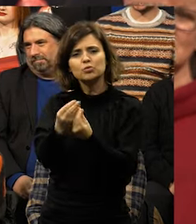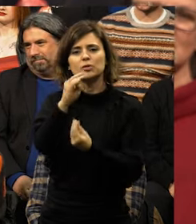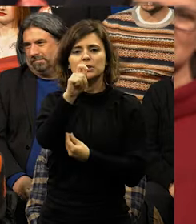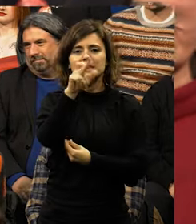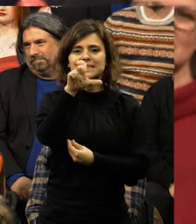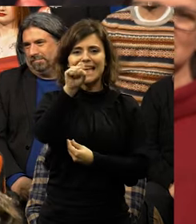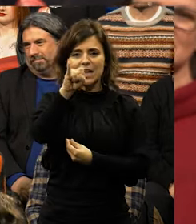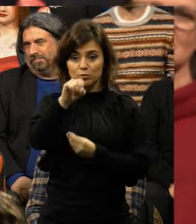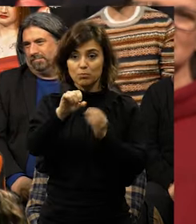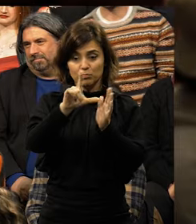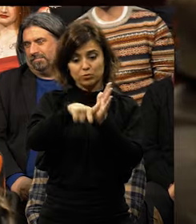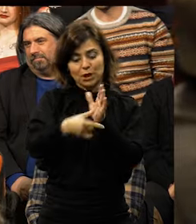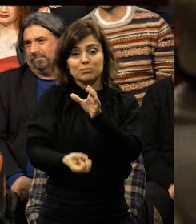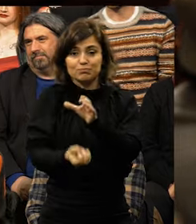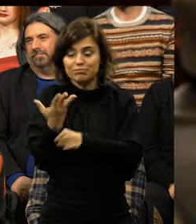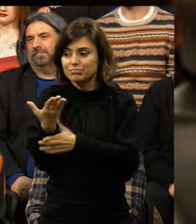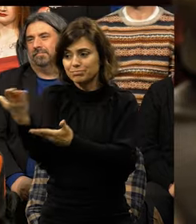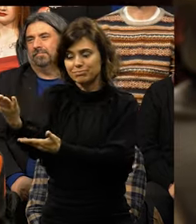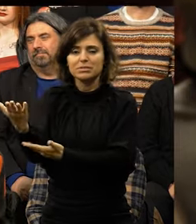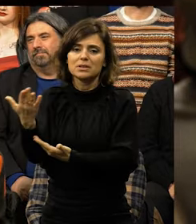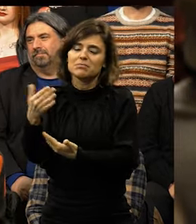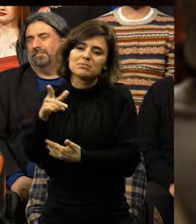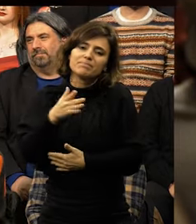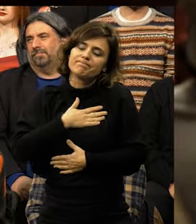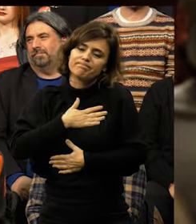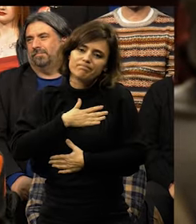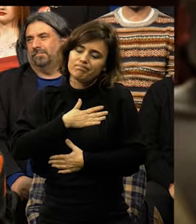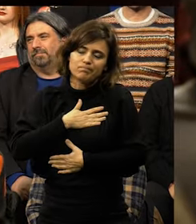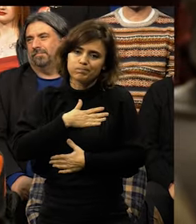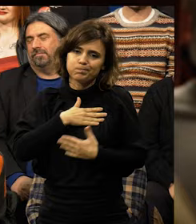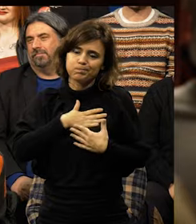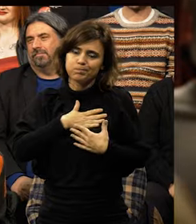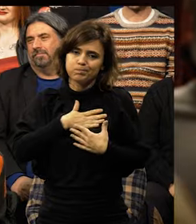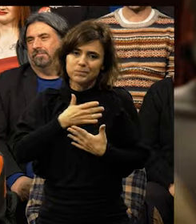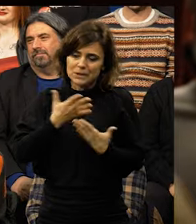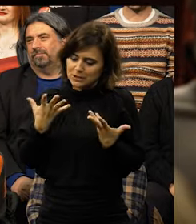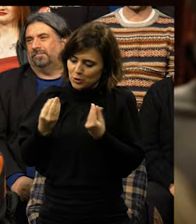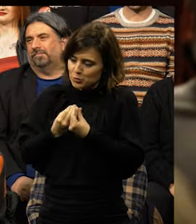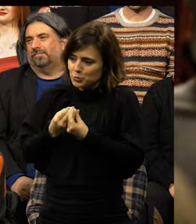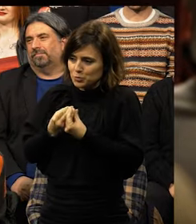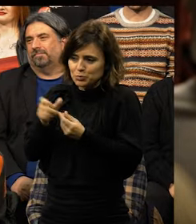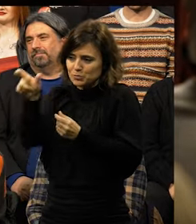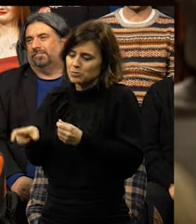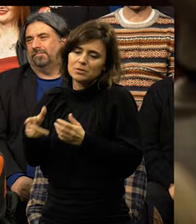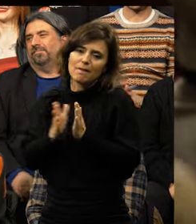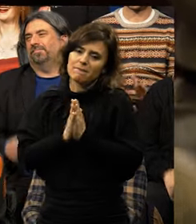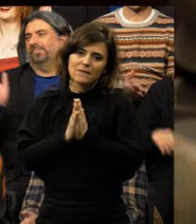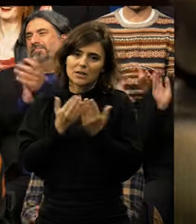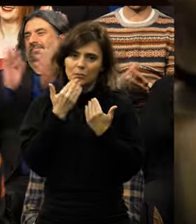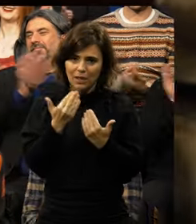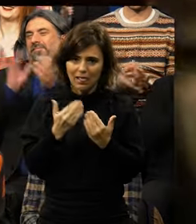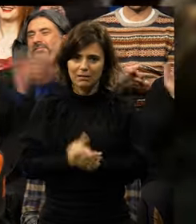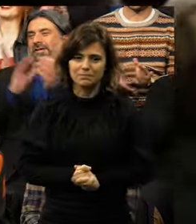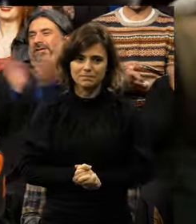estar assim como está mas também é um é para mim de coração a sério estar aqui contigo é olha a sério